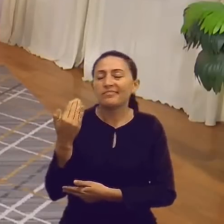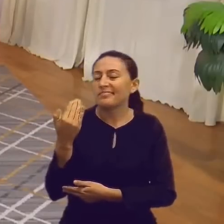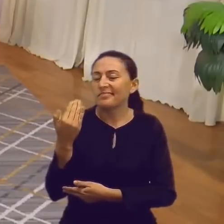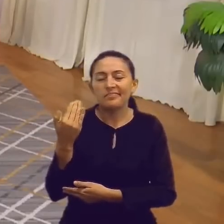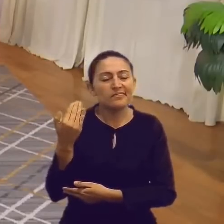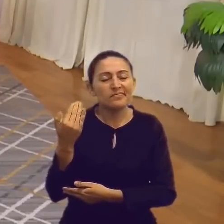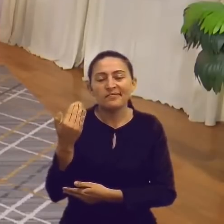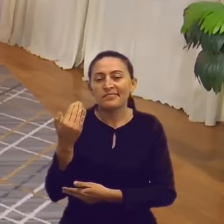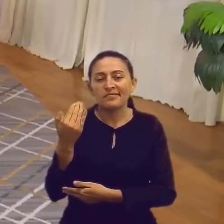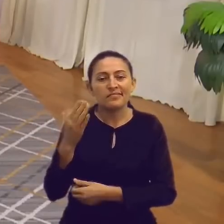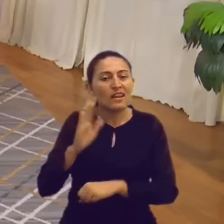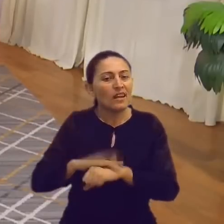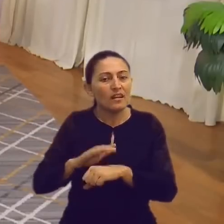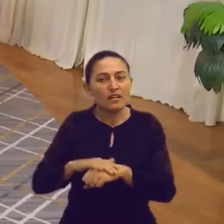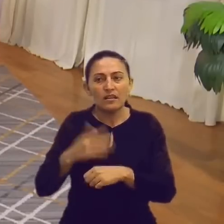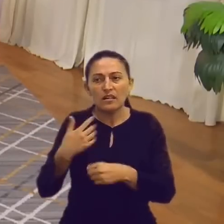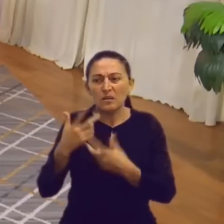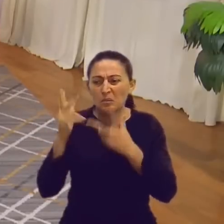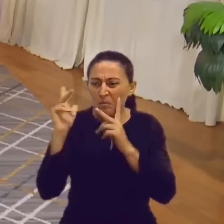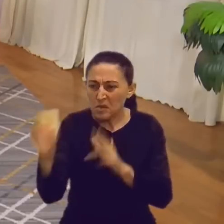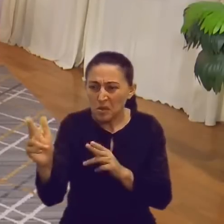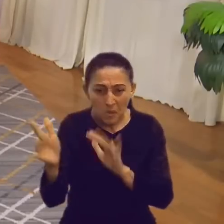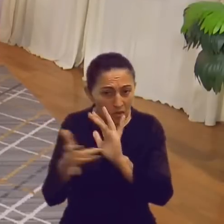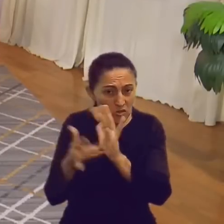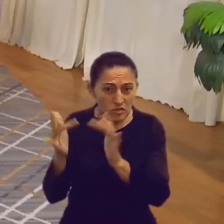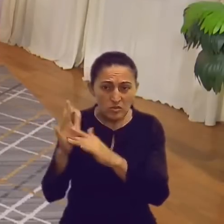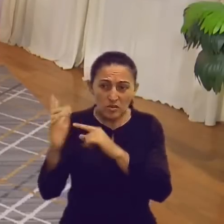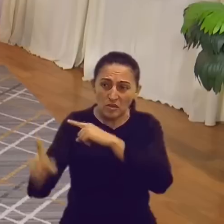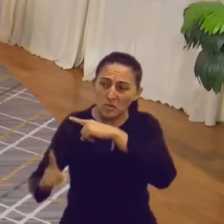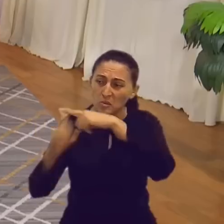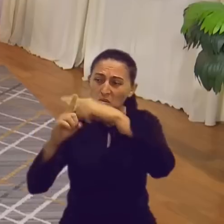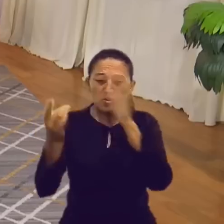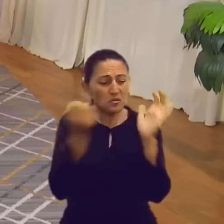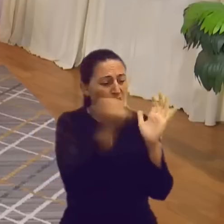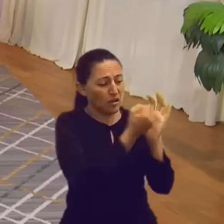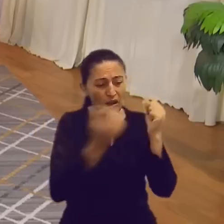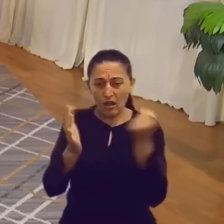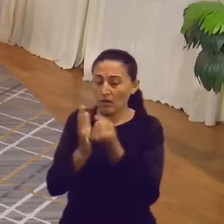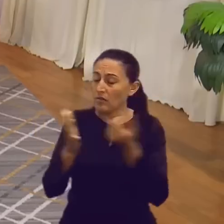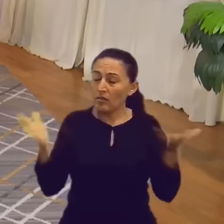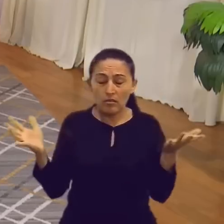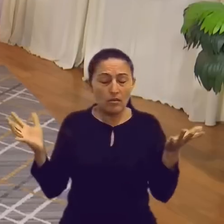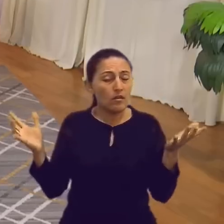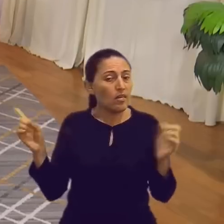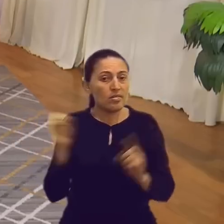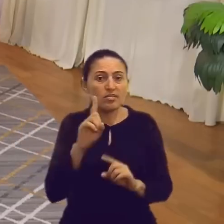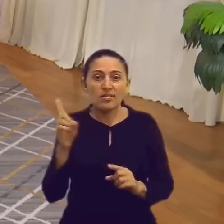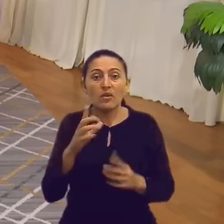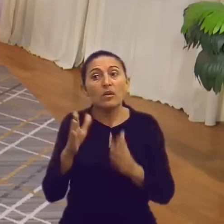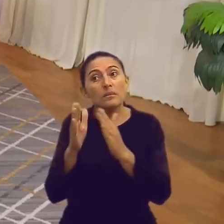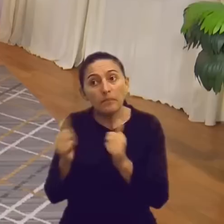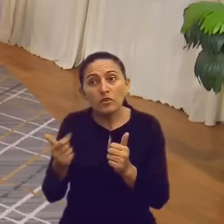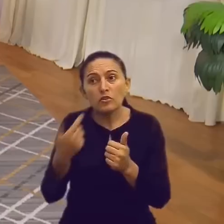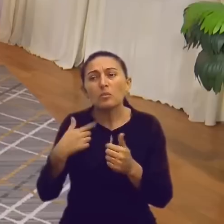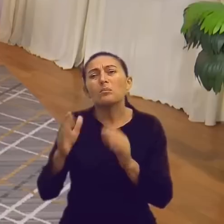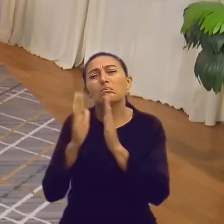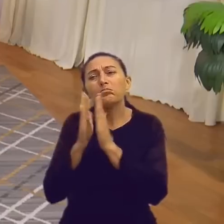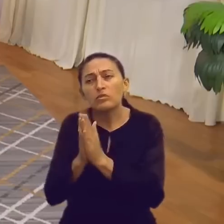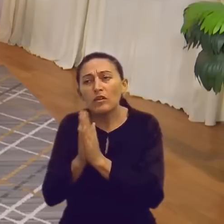admitiu morrer igual o mestre, crucificado. E ele pediu para que fosse crucificado de cabeça para